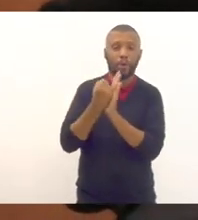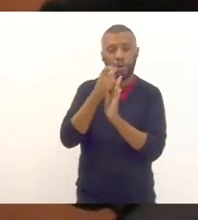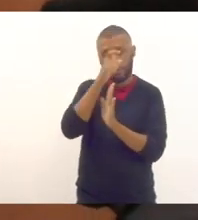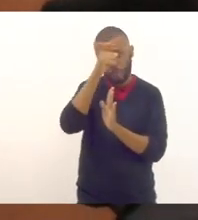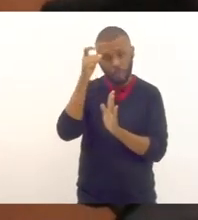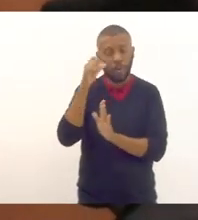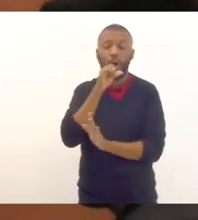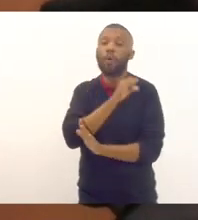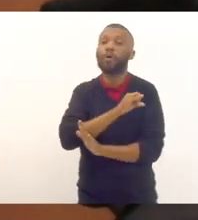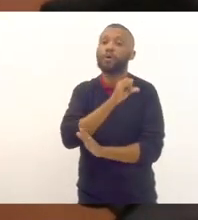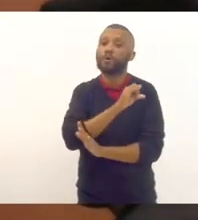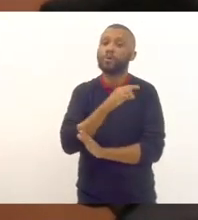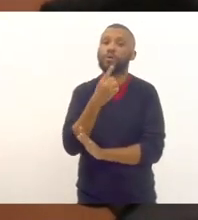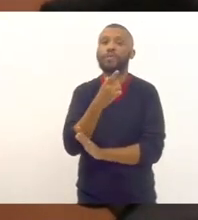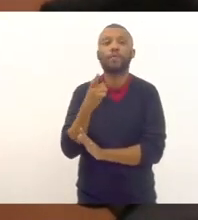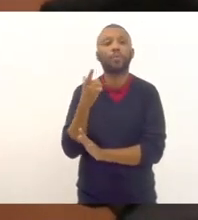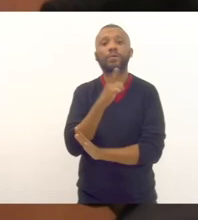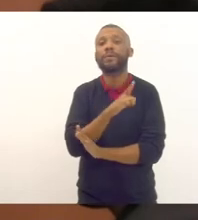a gente vai conseguir o quê?